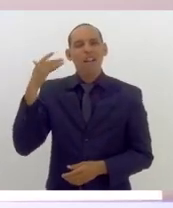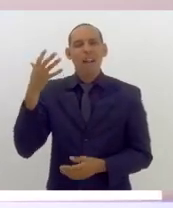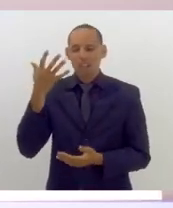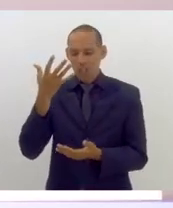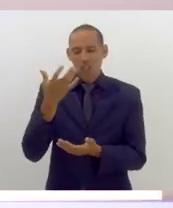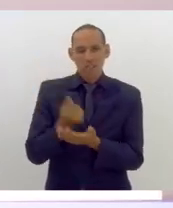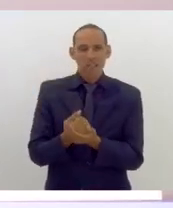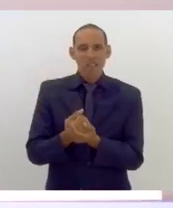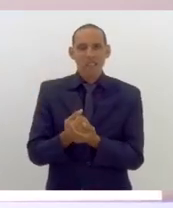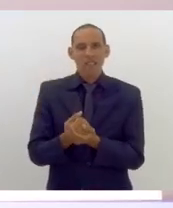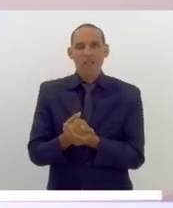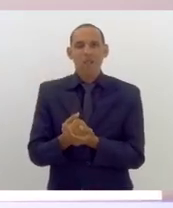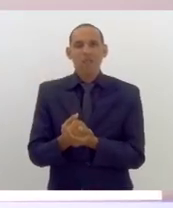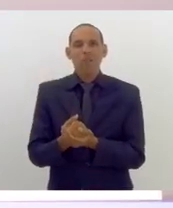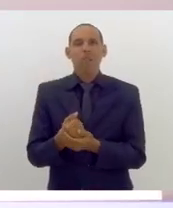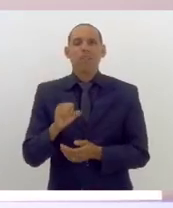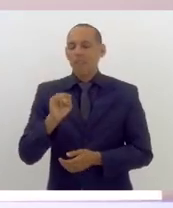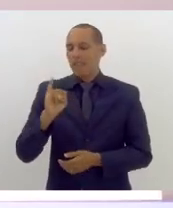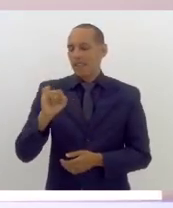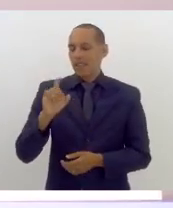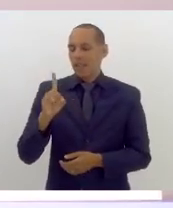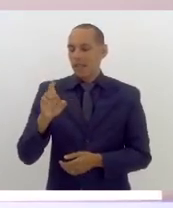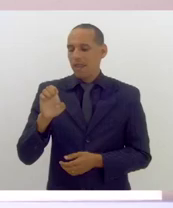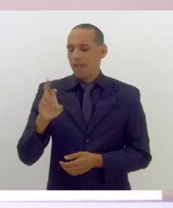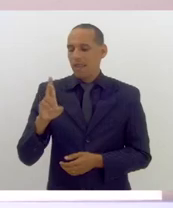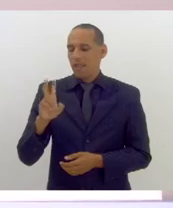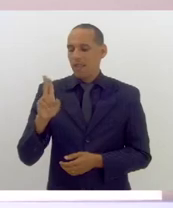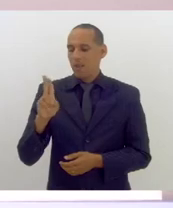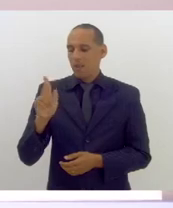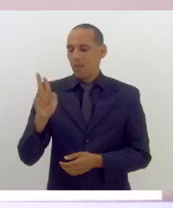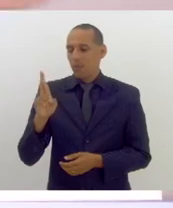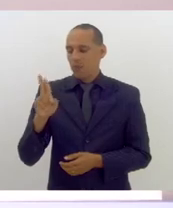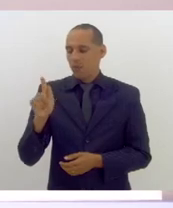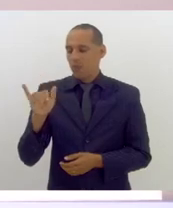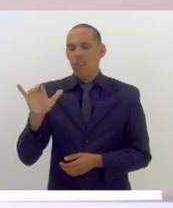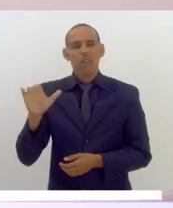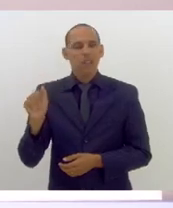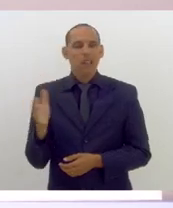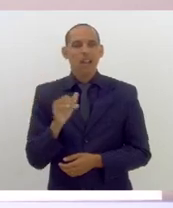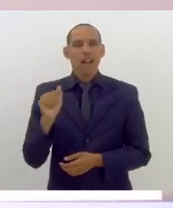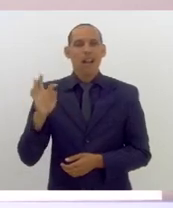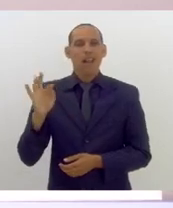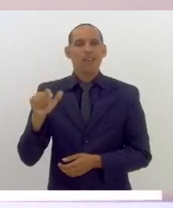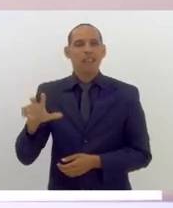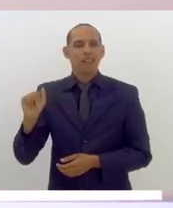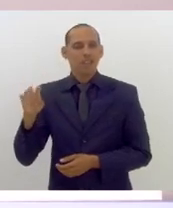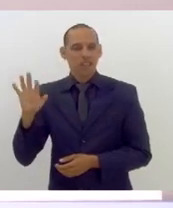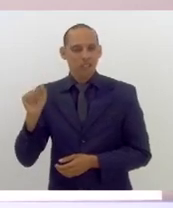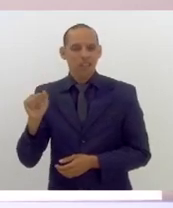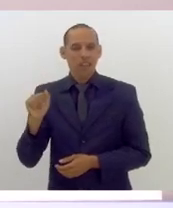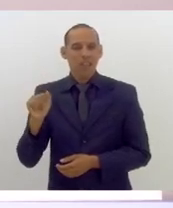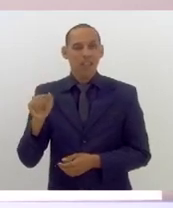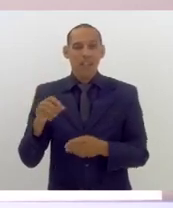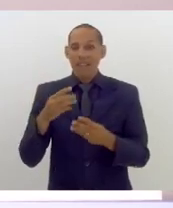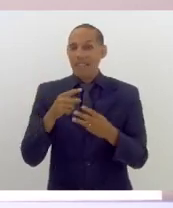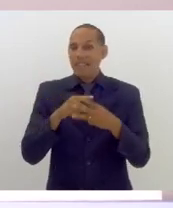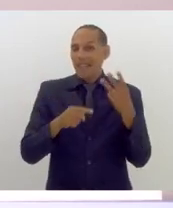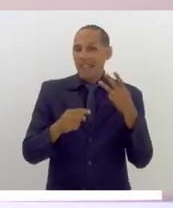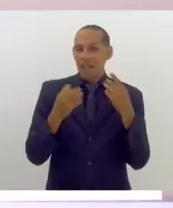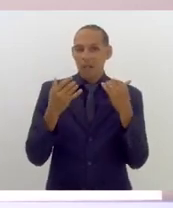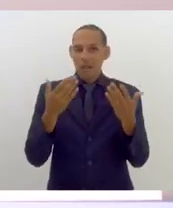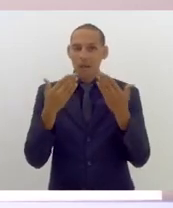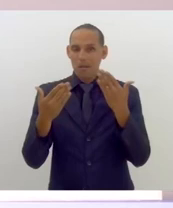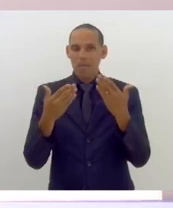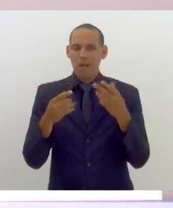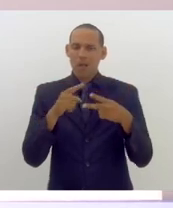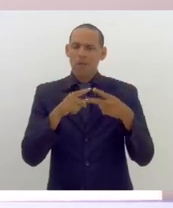ti se encamp a Siderúrgica do Atlântico foram feitas oito audiências públicas três terminarem a pancadaria e as outras também